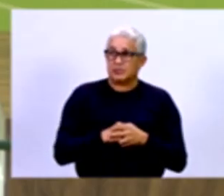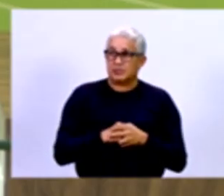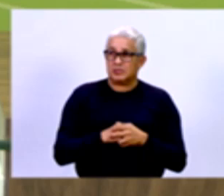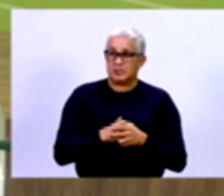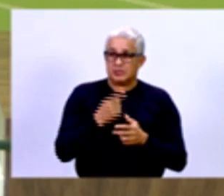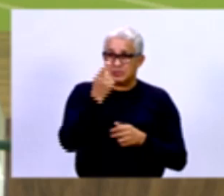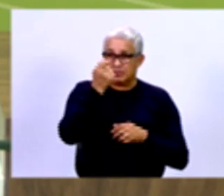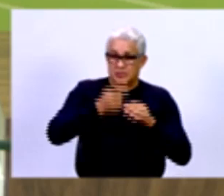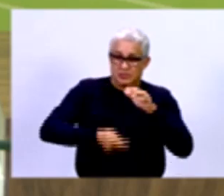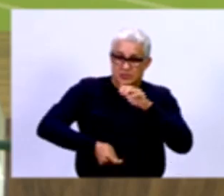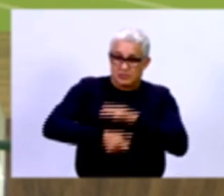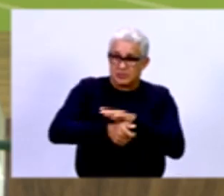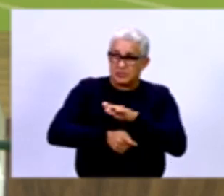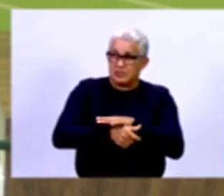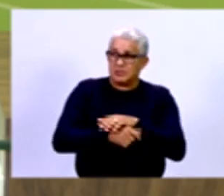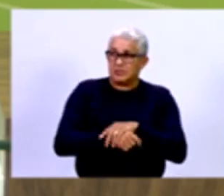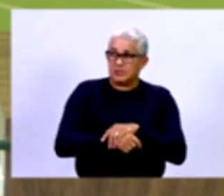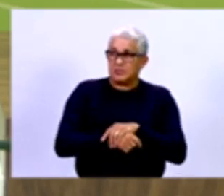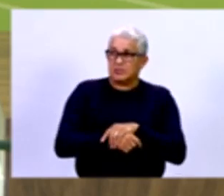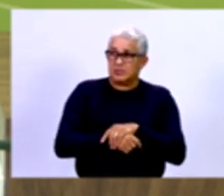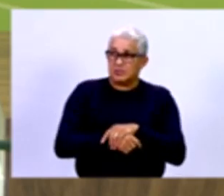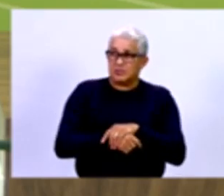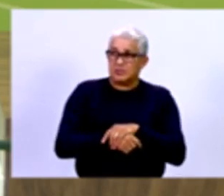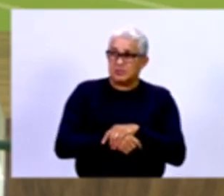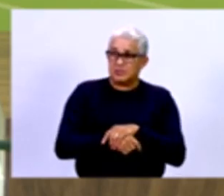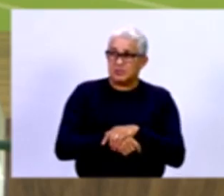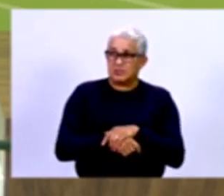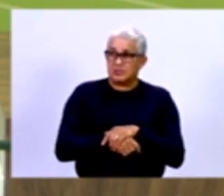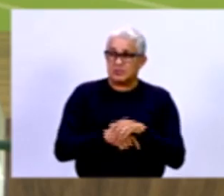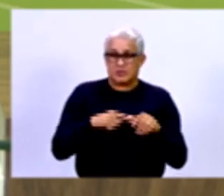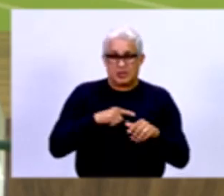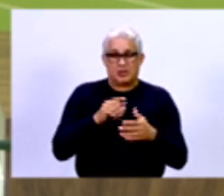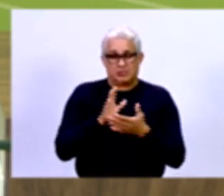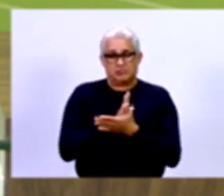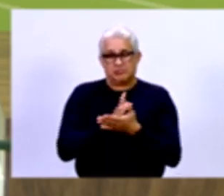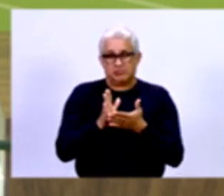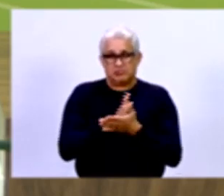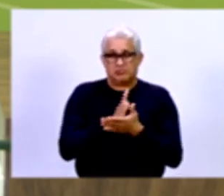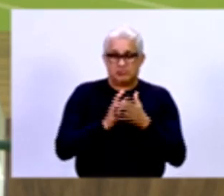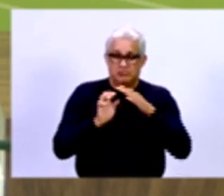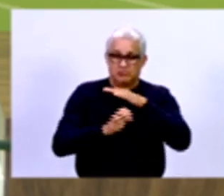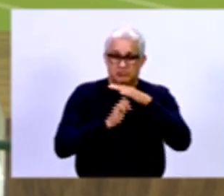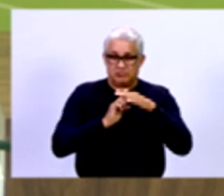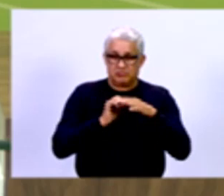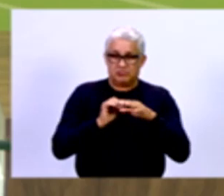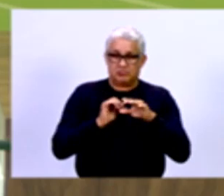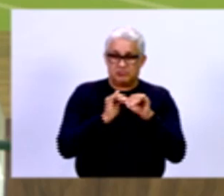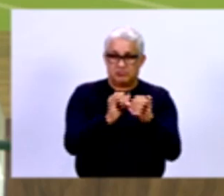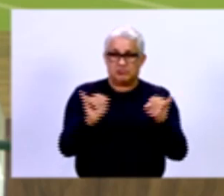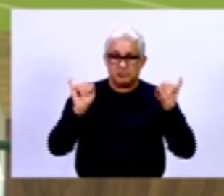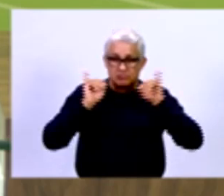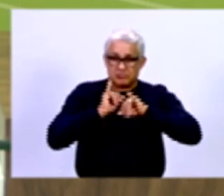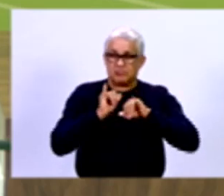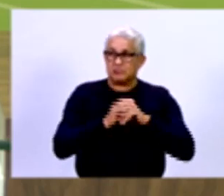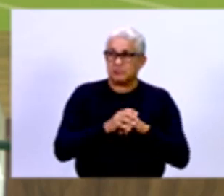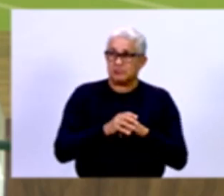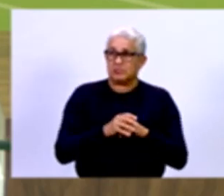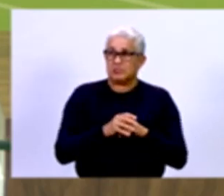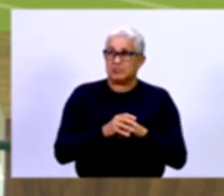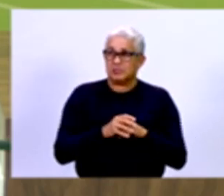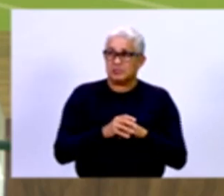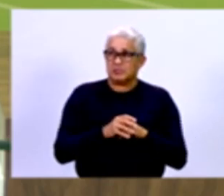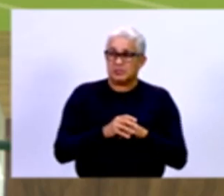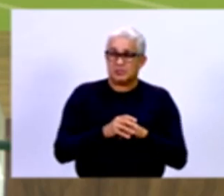investimento. A gente já ouviu falar a questão do grau de investimento. Existem essas instituições internacionais de rating, né, que elas dão